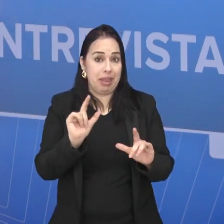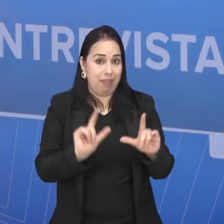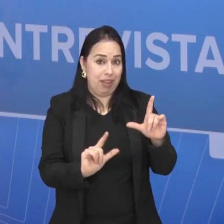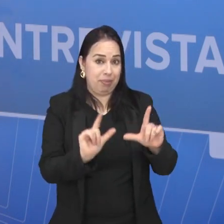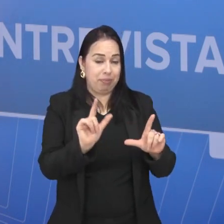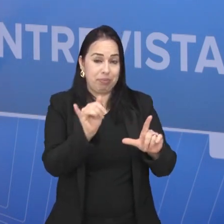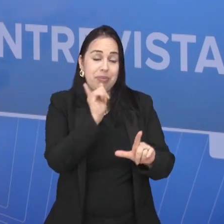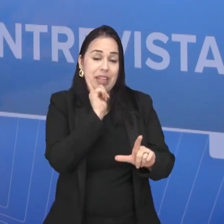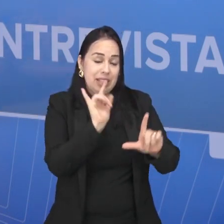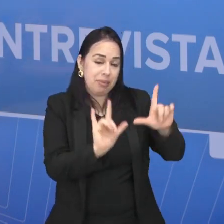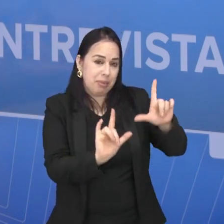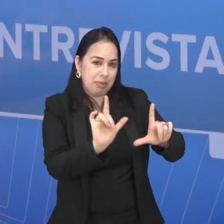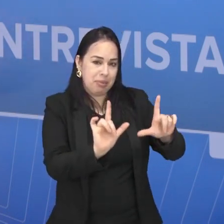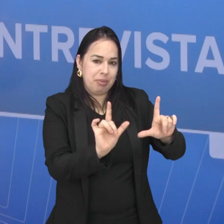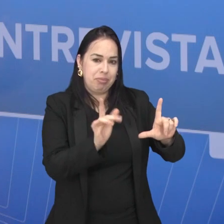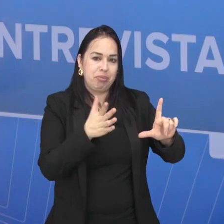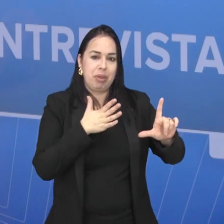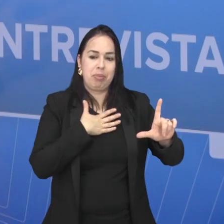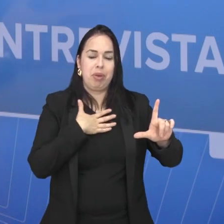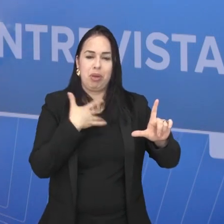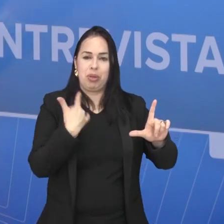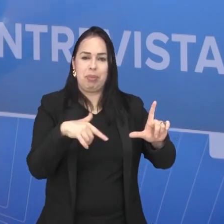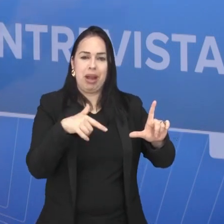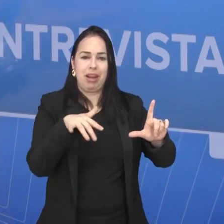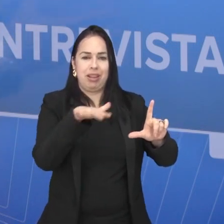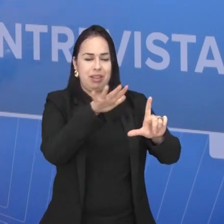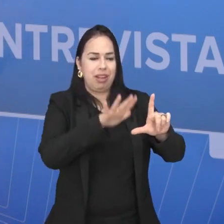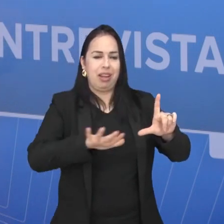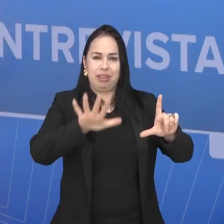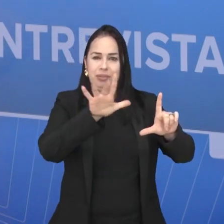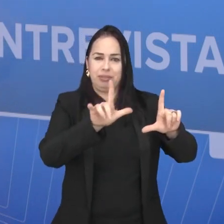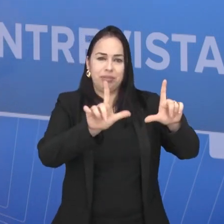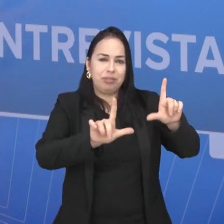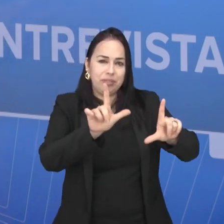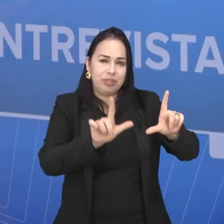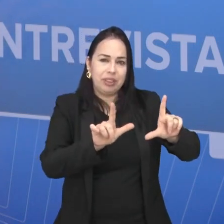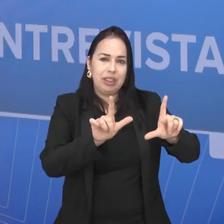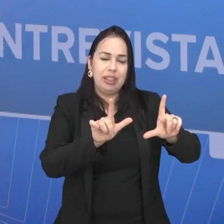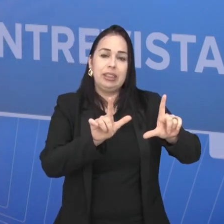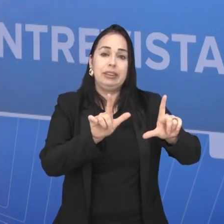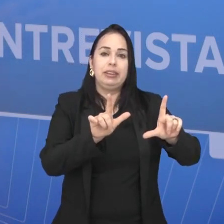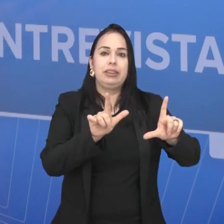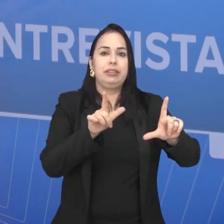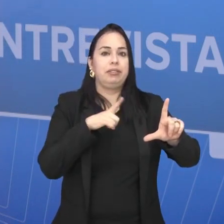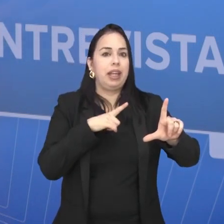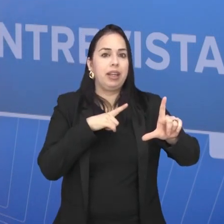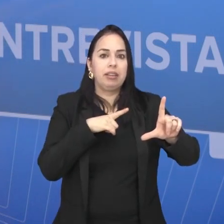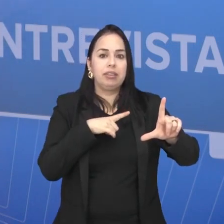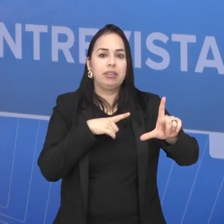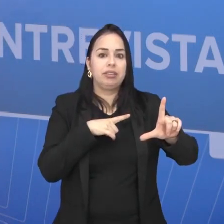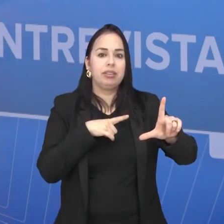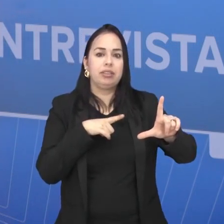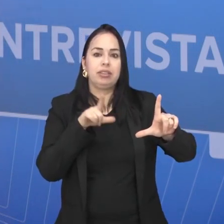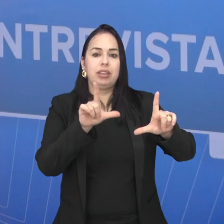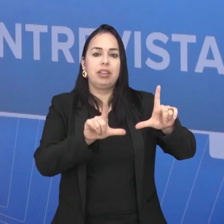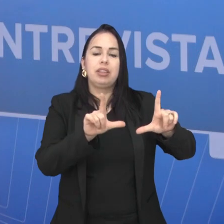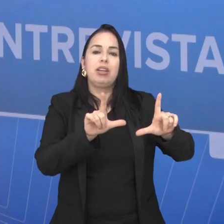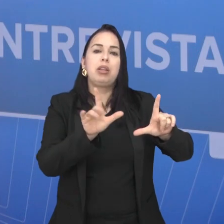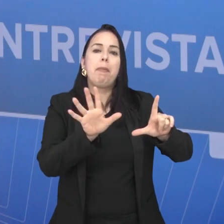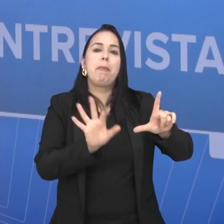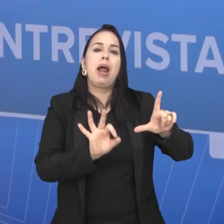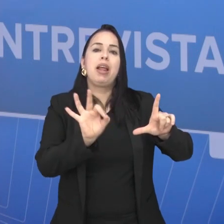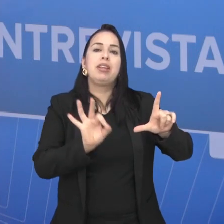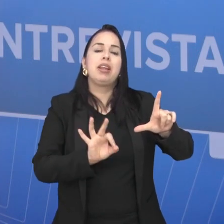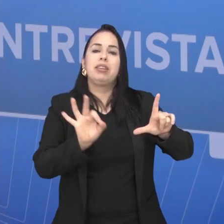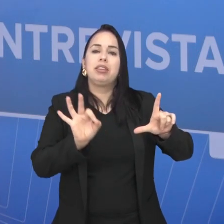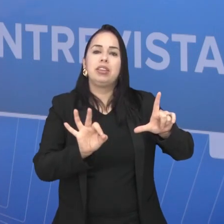exemplo, uma TV, né? A gente tem, a minha área, trabalho com audiovisual, as TVs, tem TVs já que estão